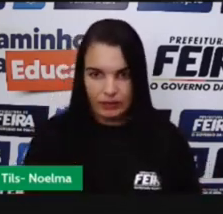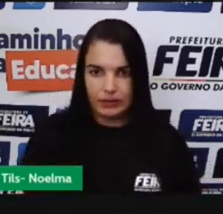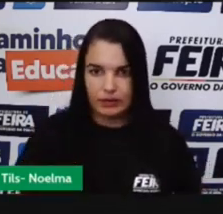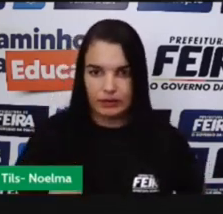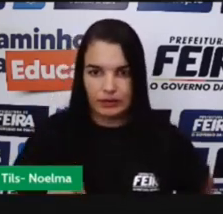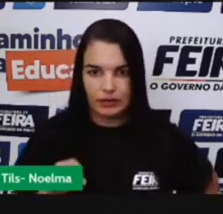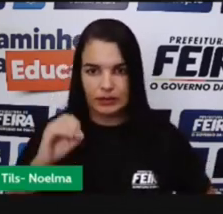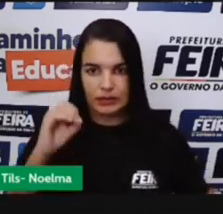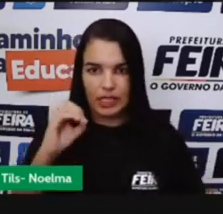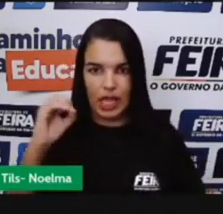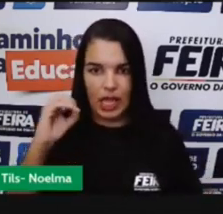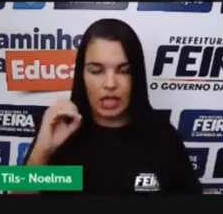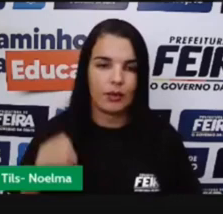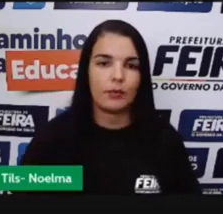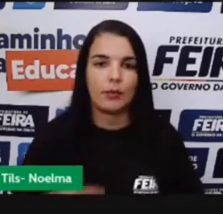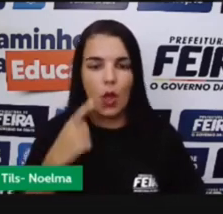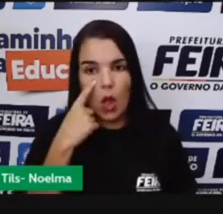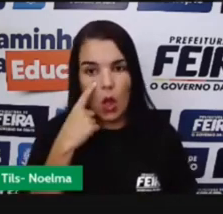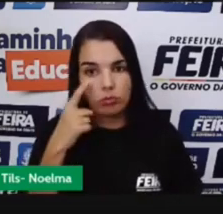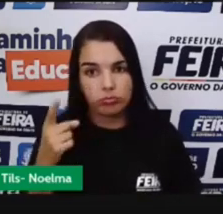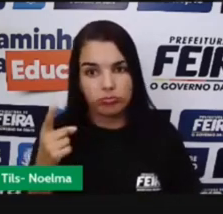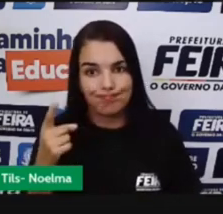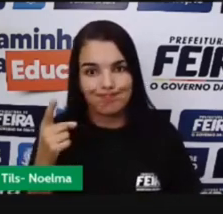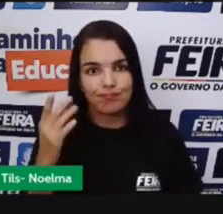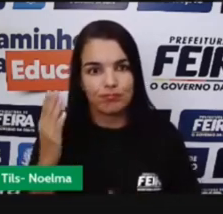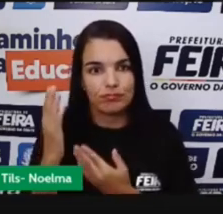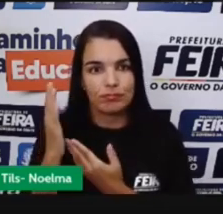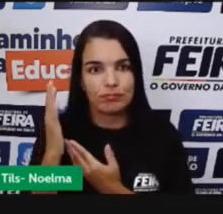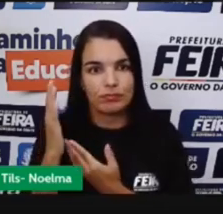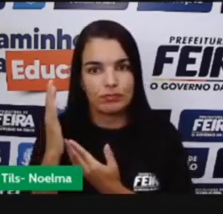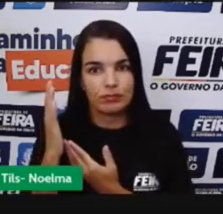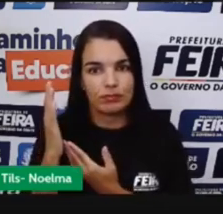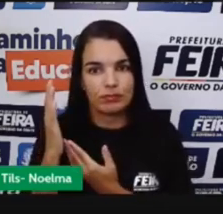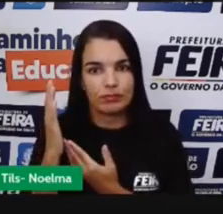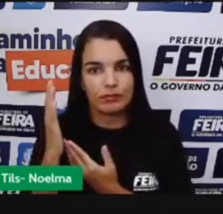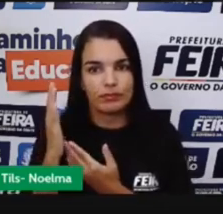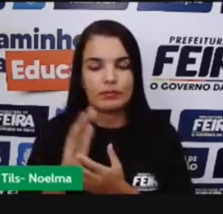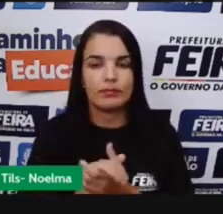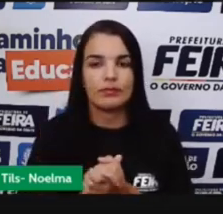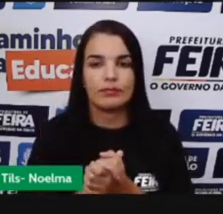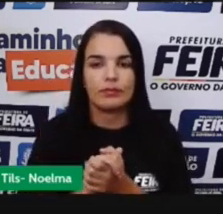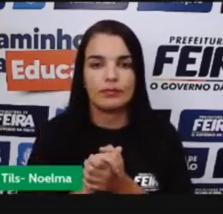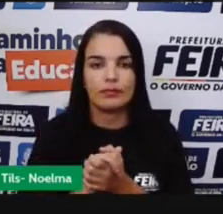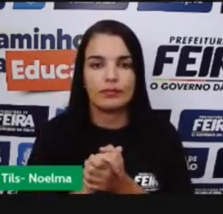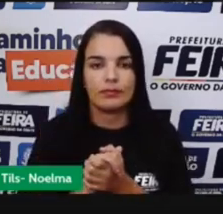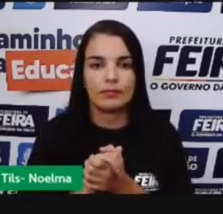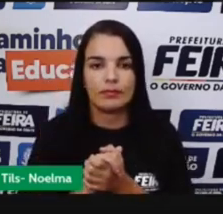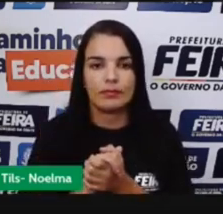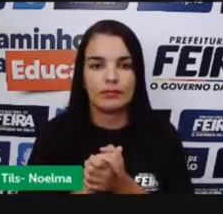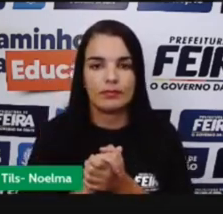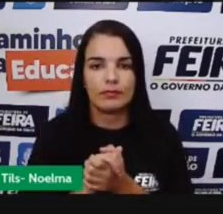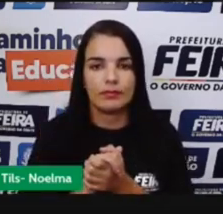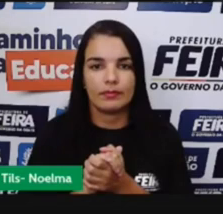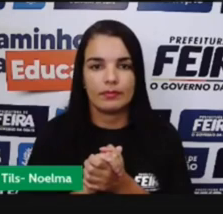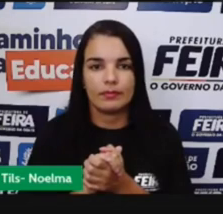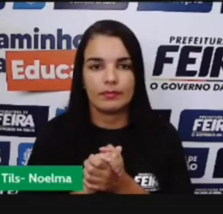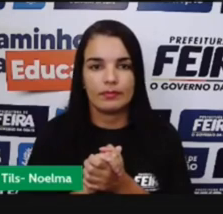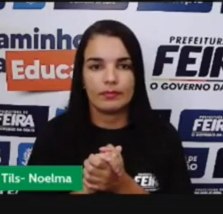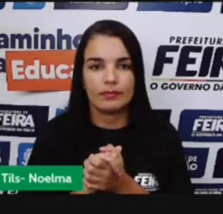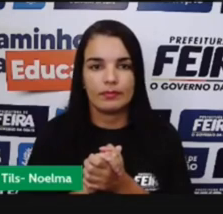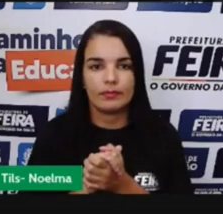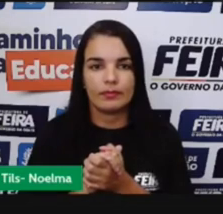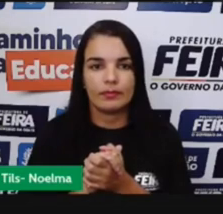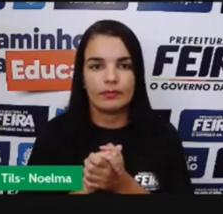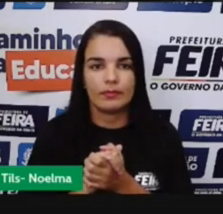dividendo, 3 é o divisor, 4 é o quociente e 0 é o